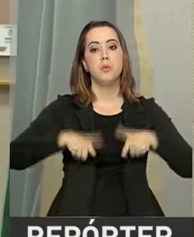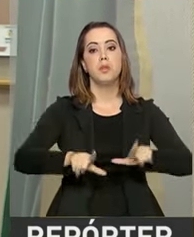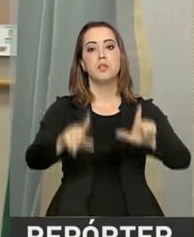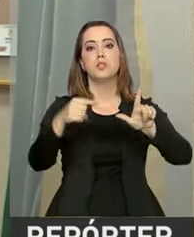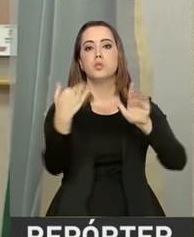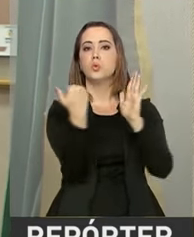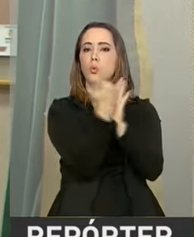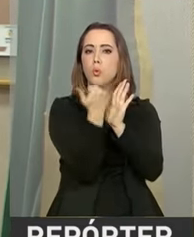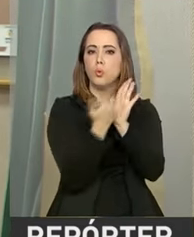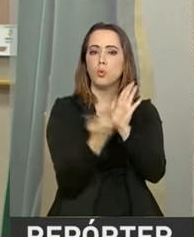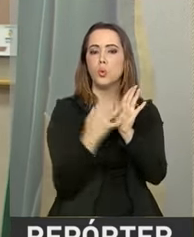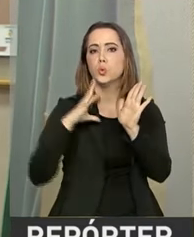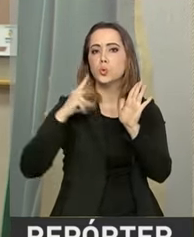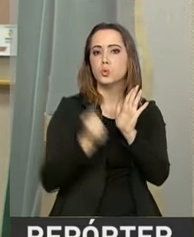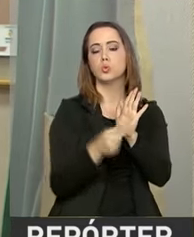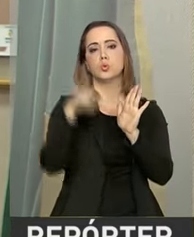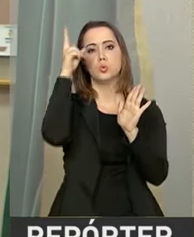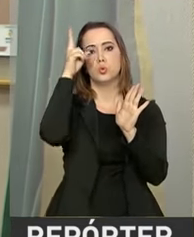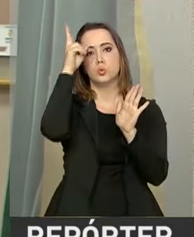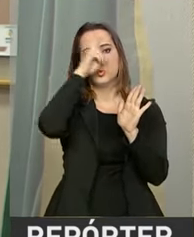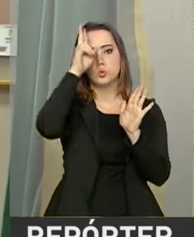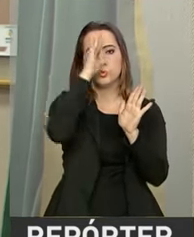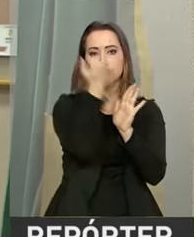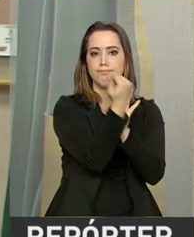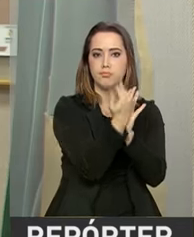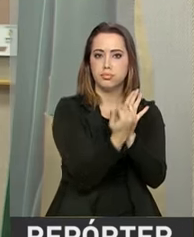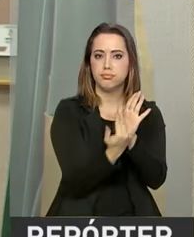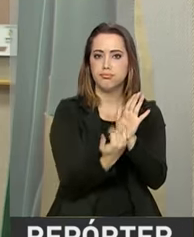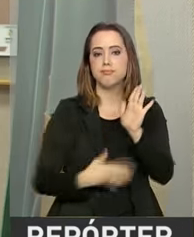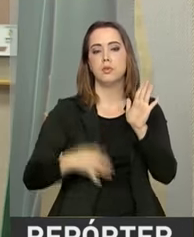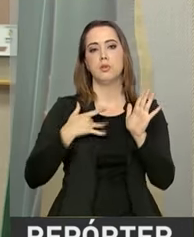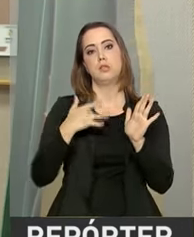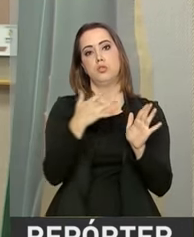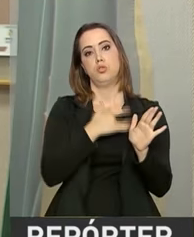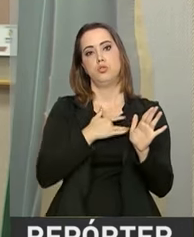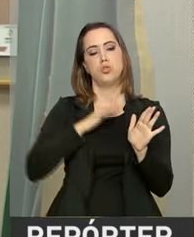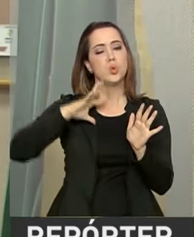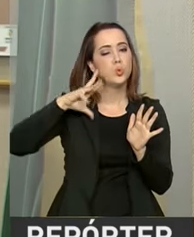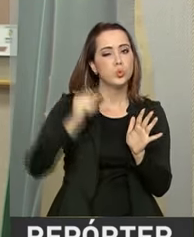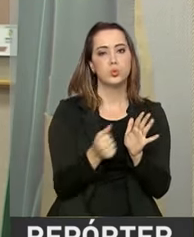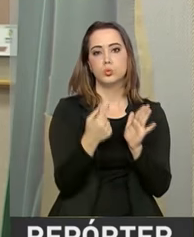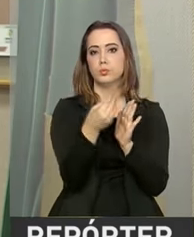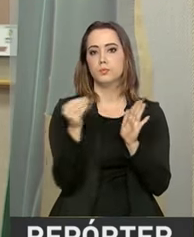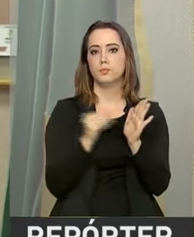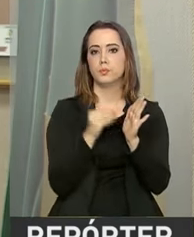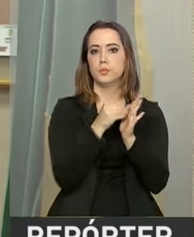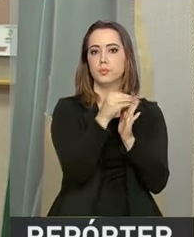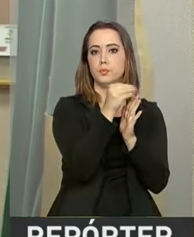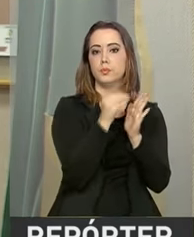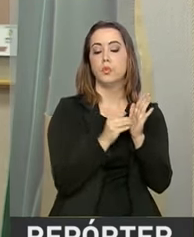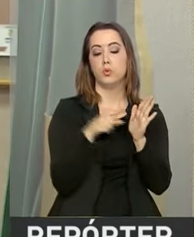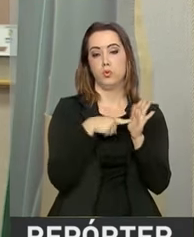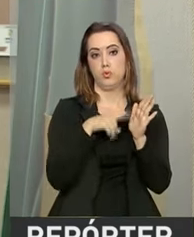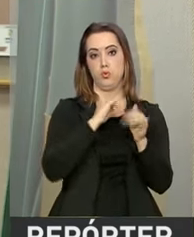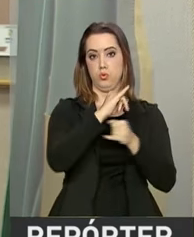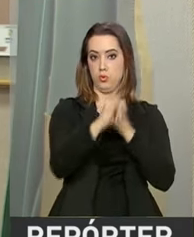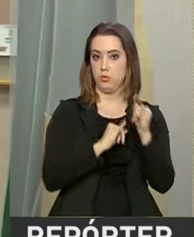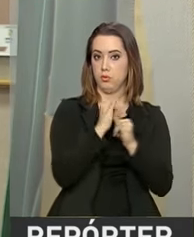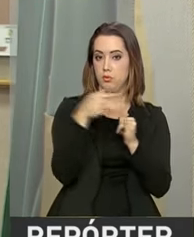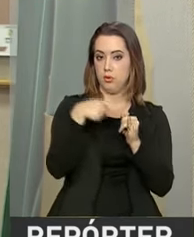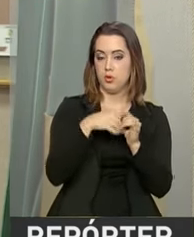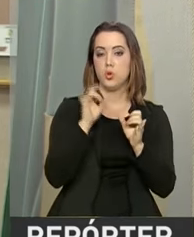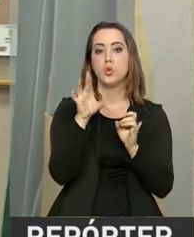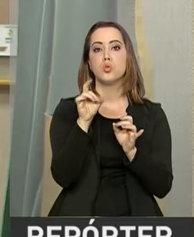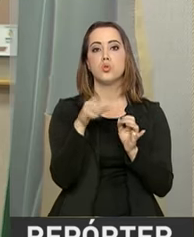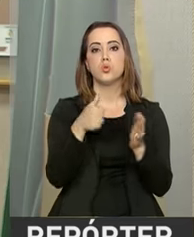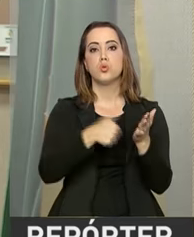todos os dados do histórico de saúde da pessoa, os exames, todos o seu histórico estará num banco de dados e só ele poderá